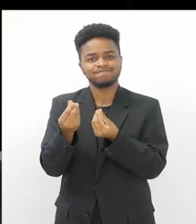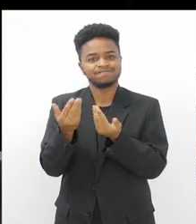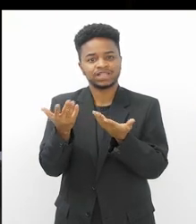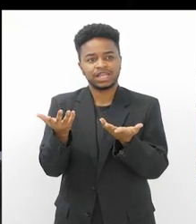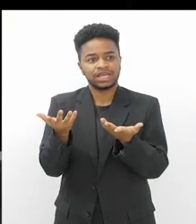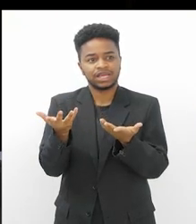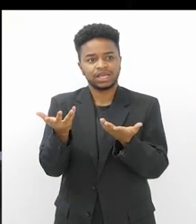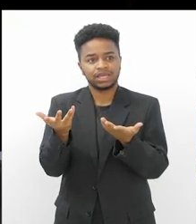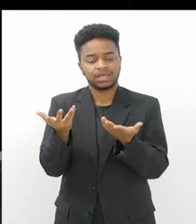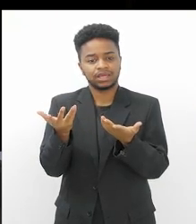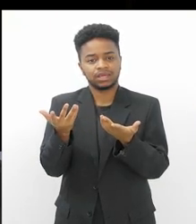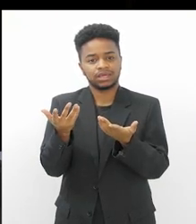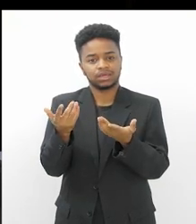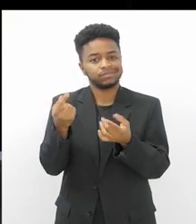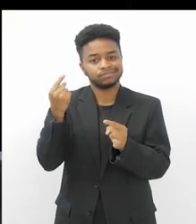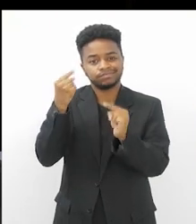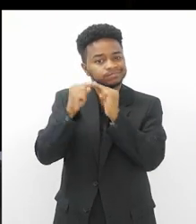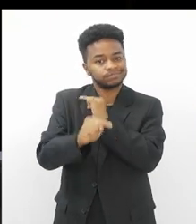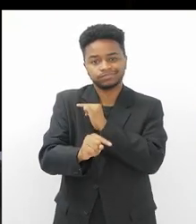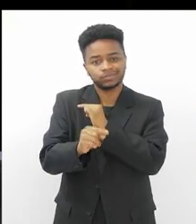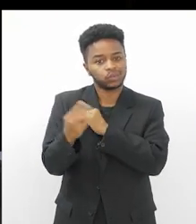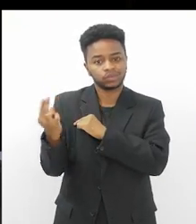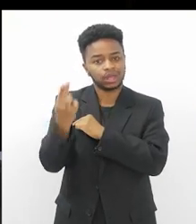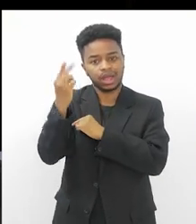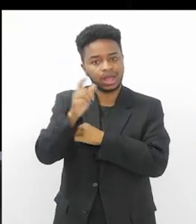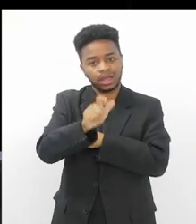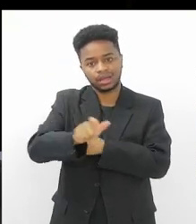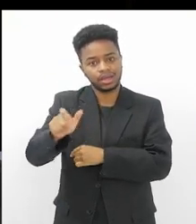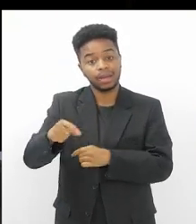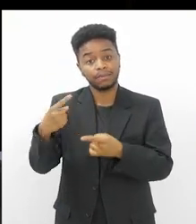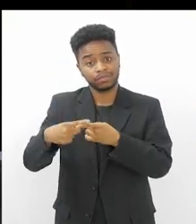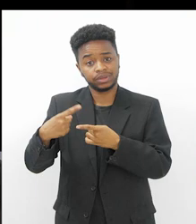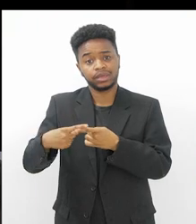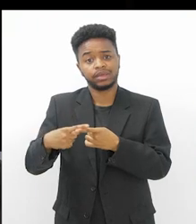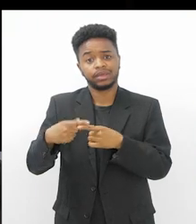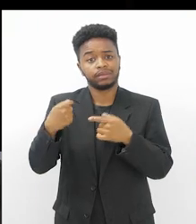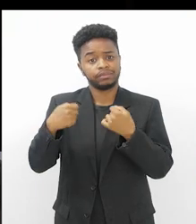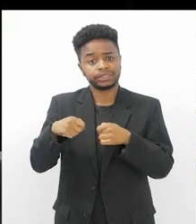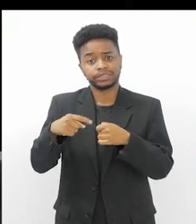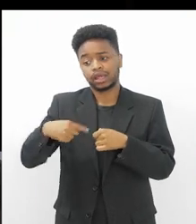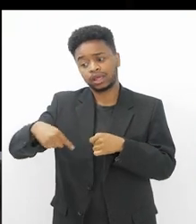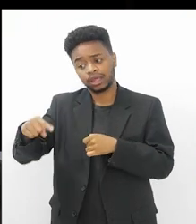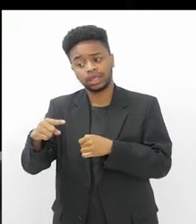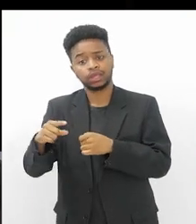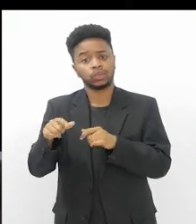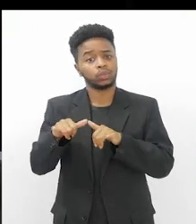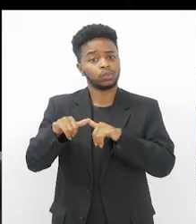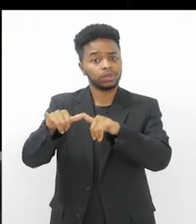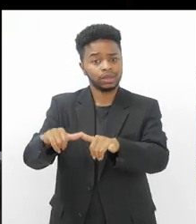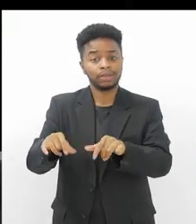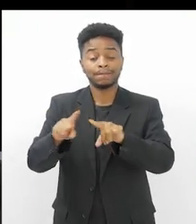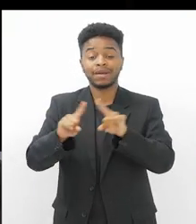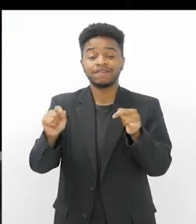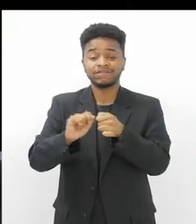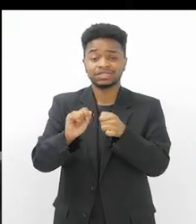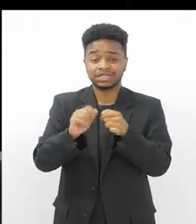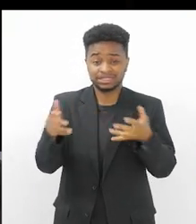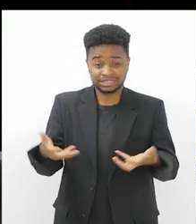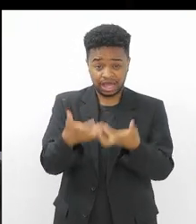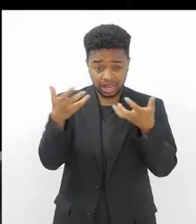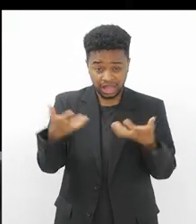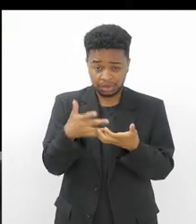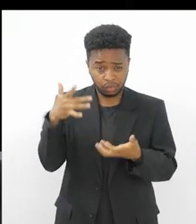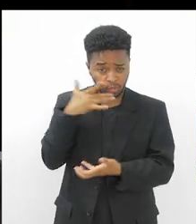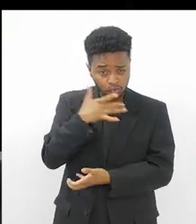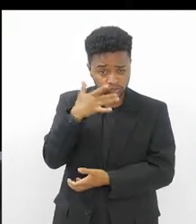frequentemente não está nas possibilidades da pessoa, porque ela teria que sair, teria que... E para você